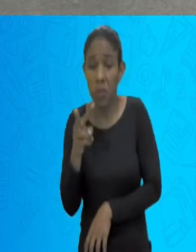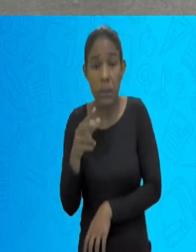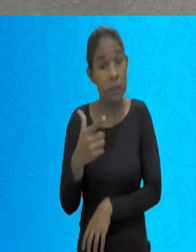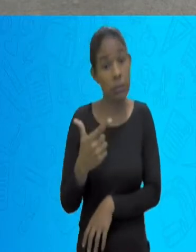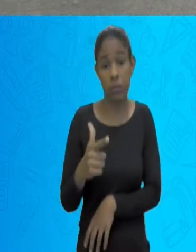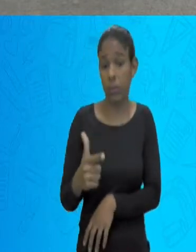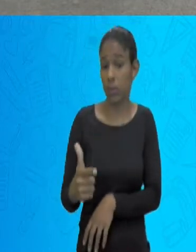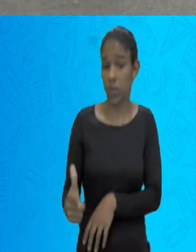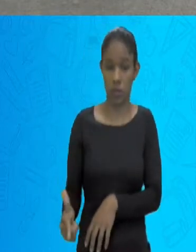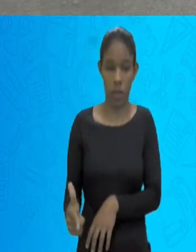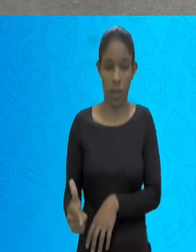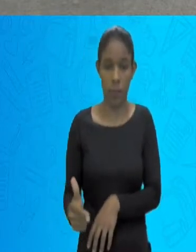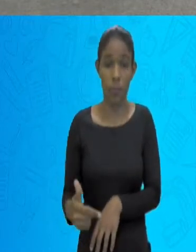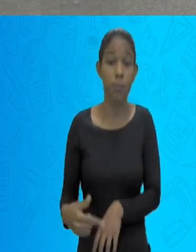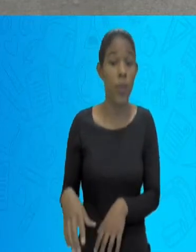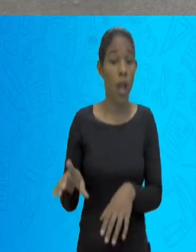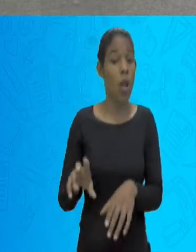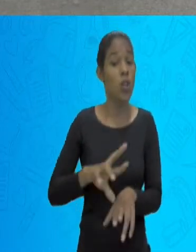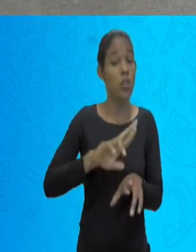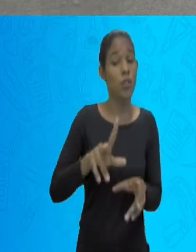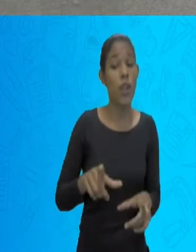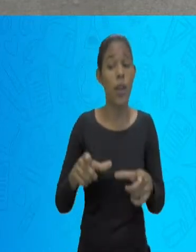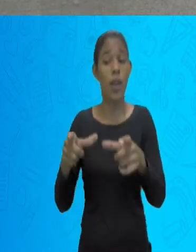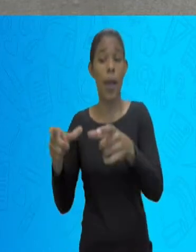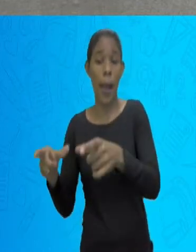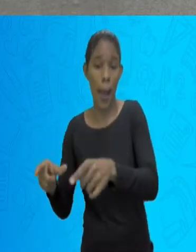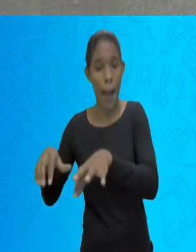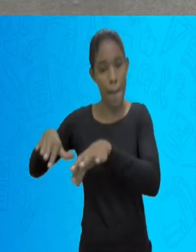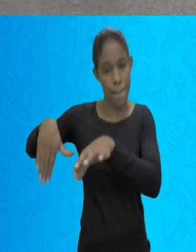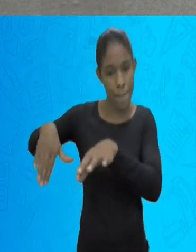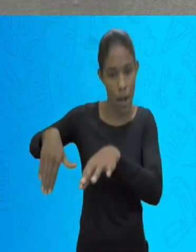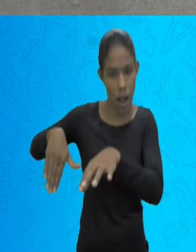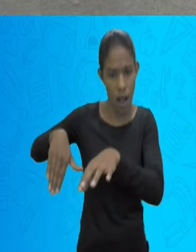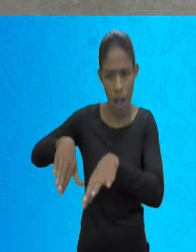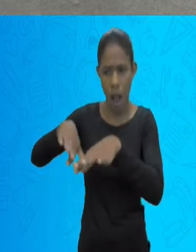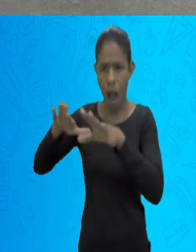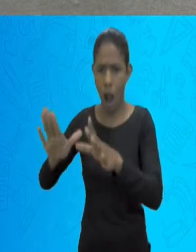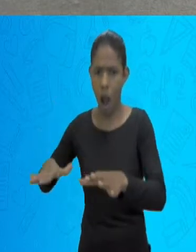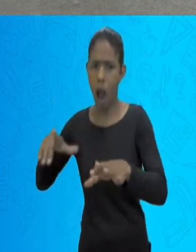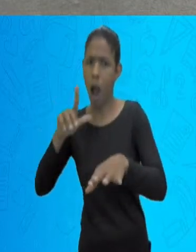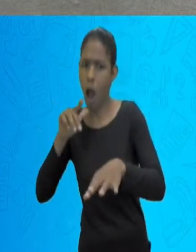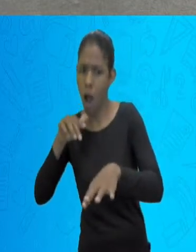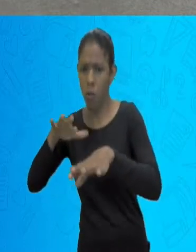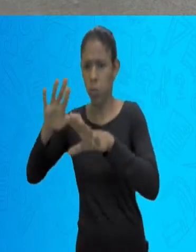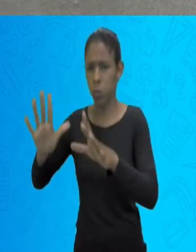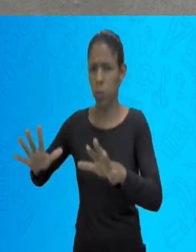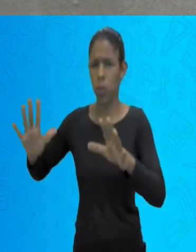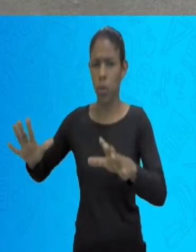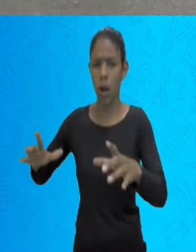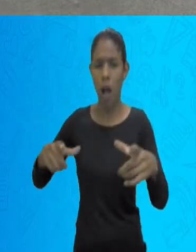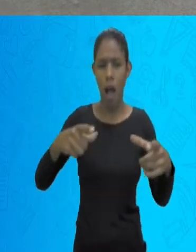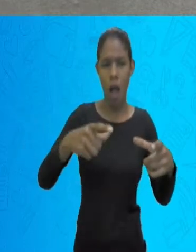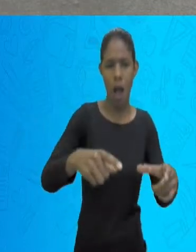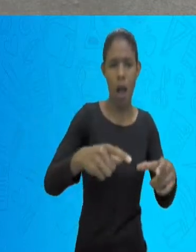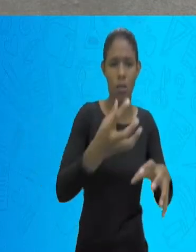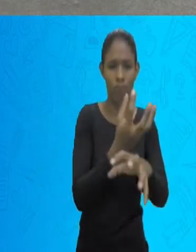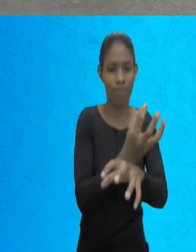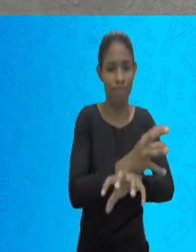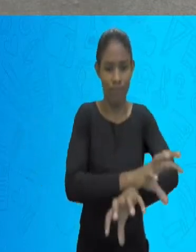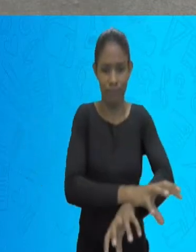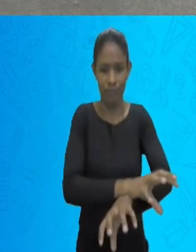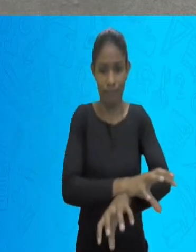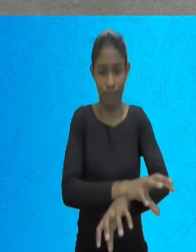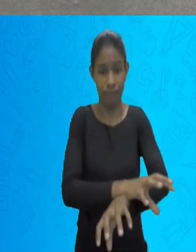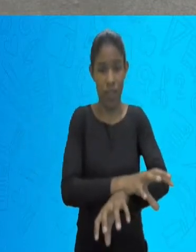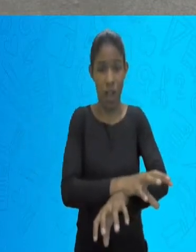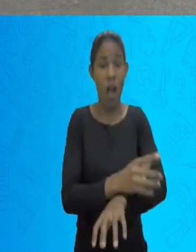muita abundância, muita quantidade de água. Aqui no deserto a gente não tem quase nada. Então, as paisagens